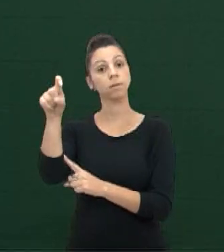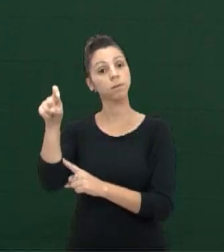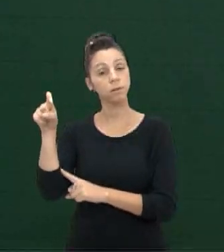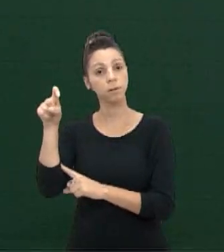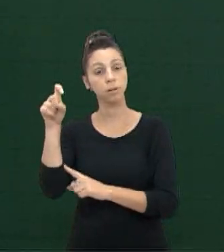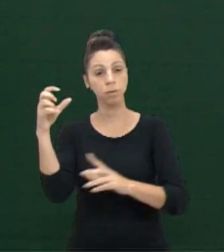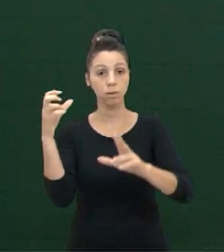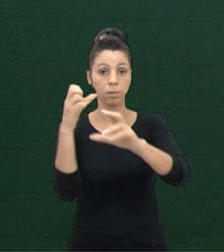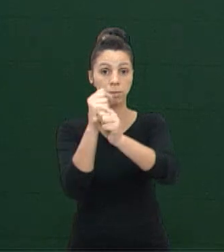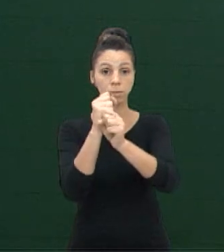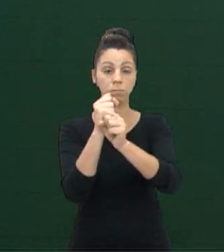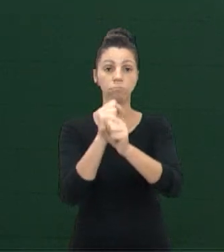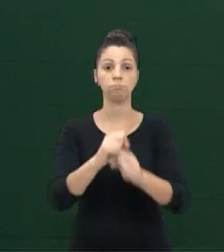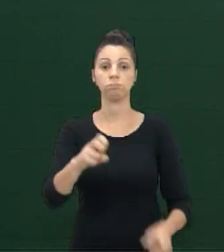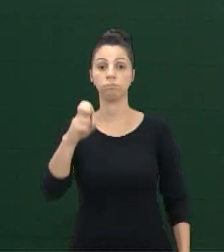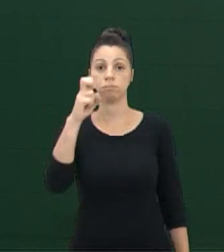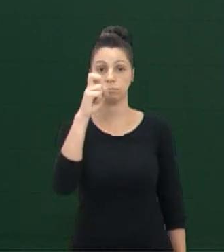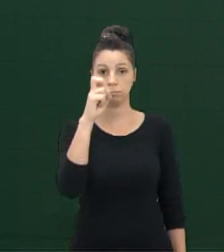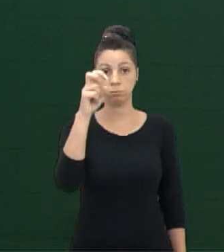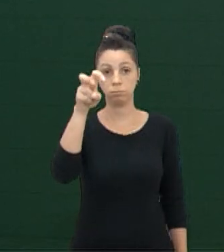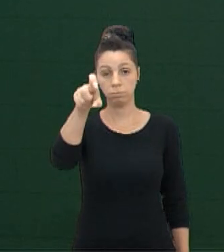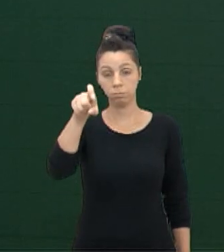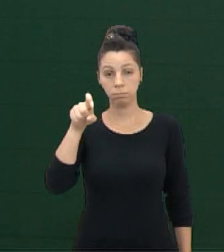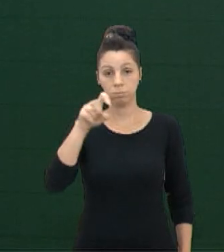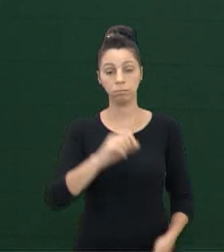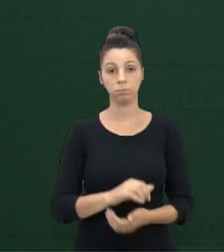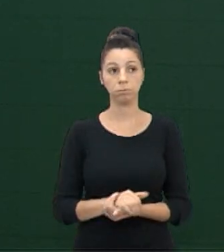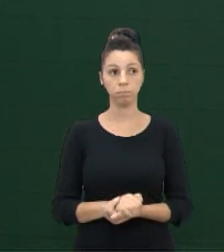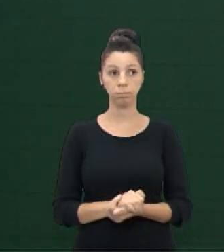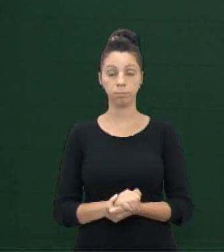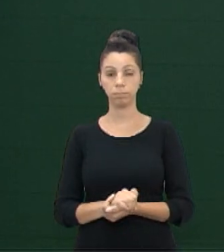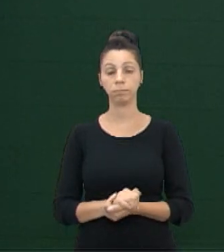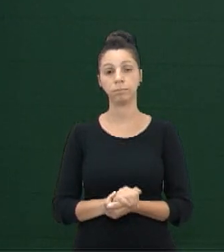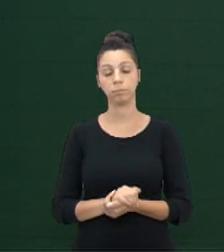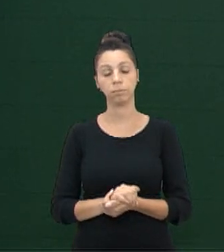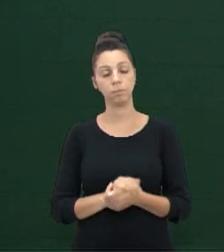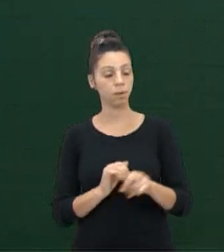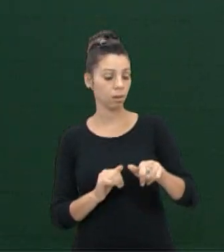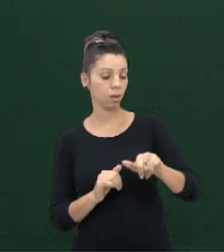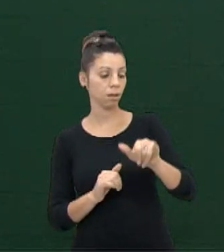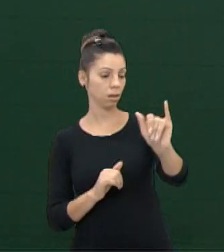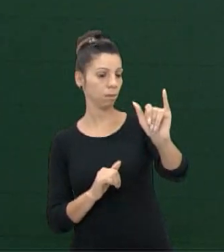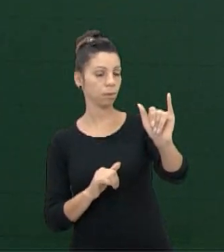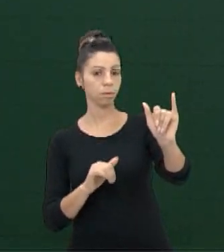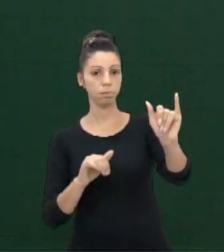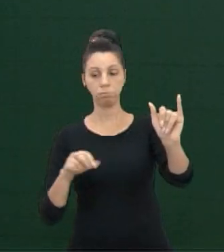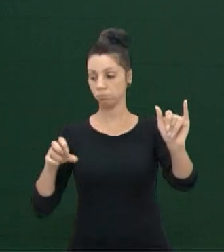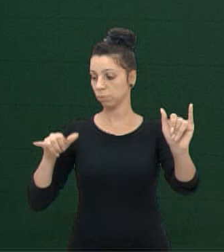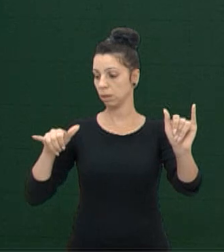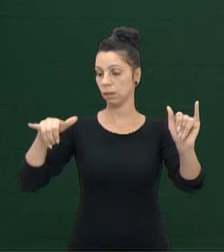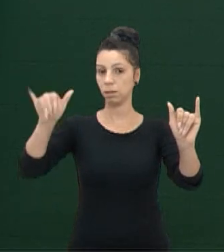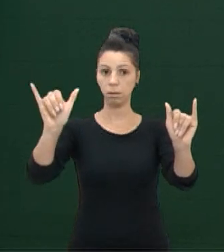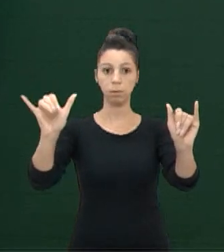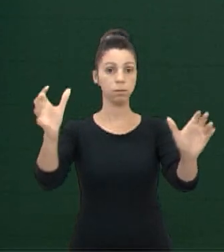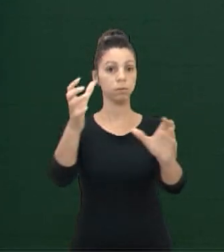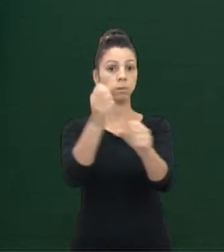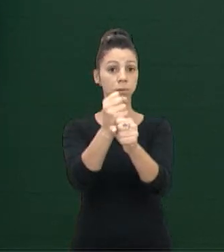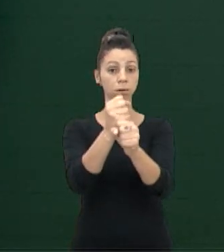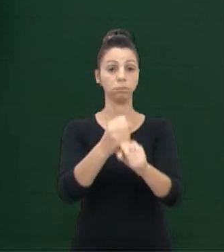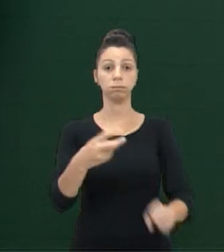5x. Agora, mais y. Com y, temos